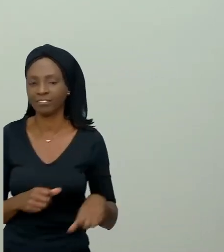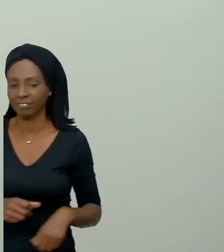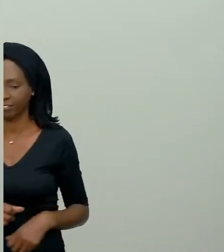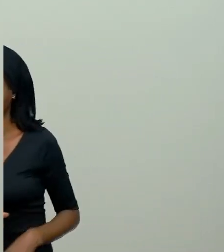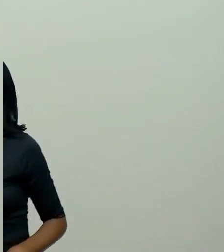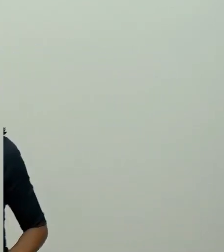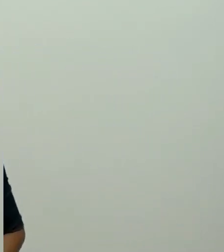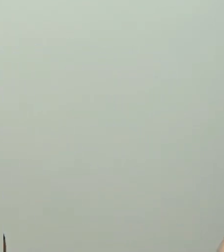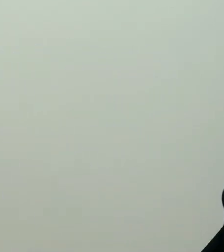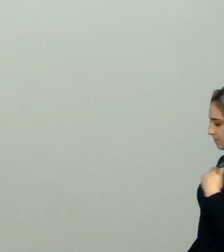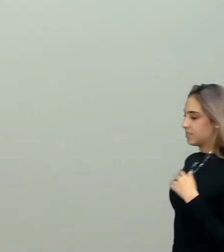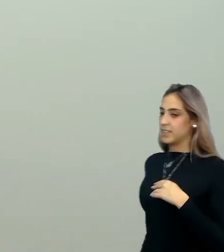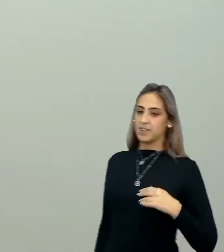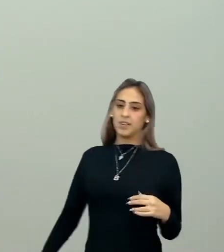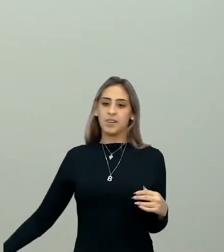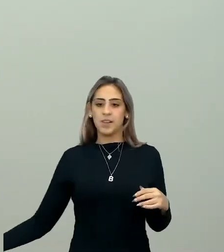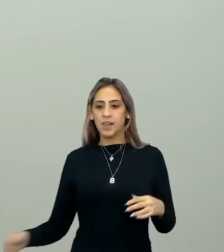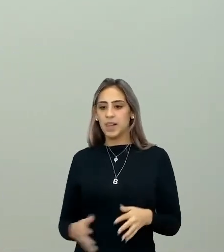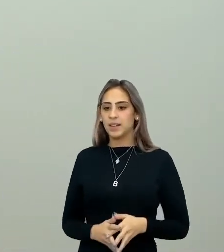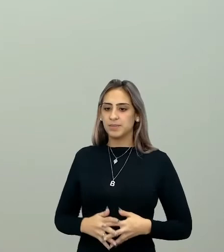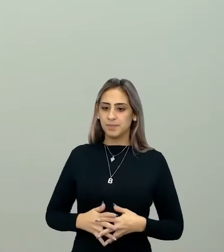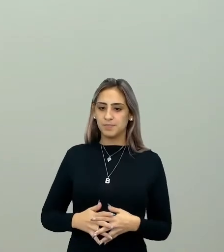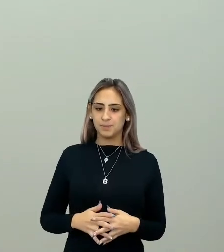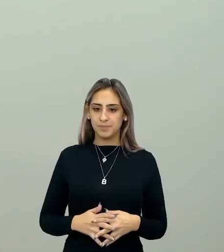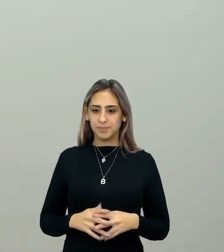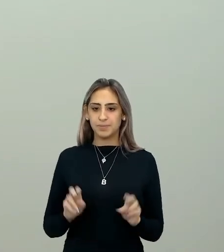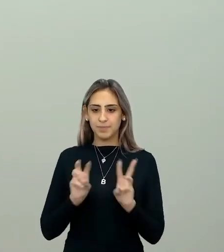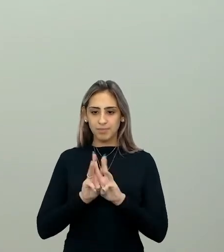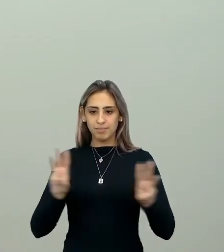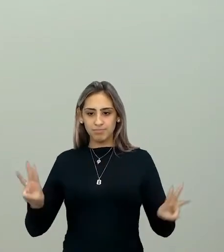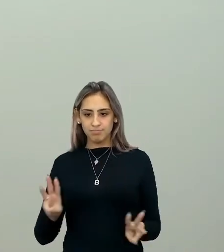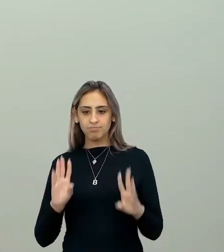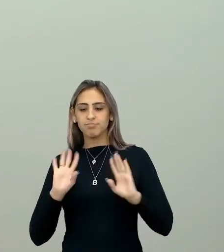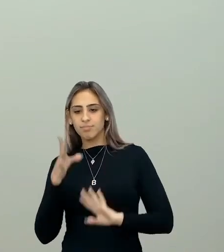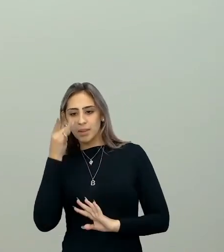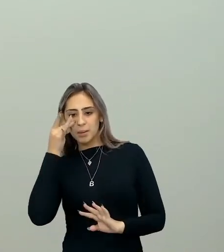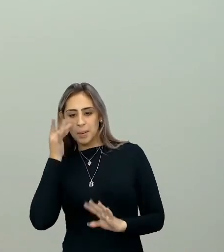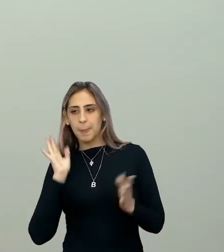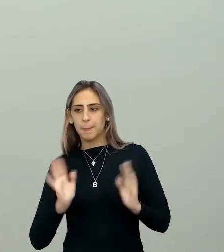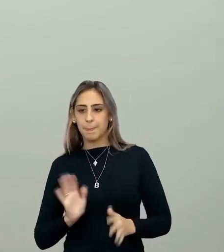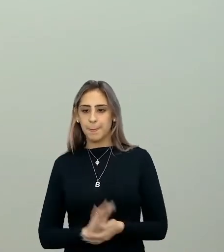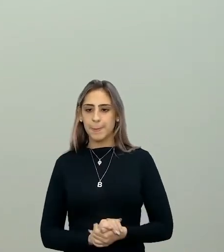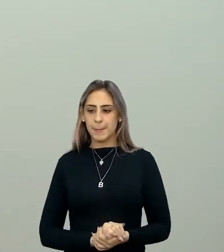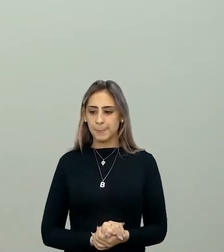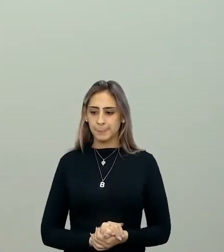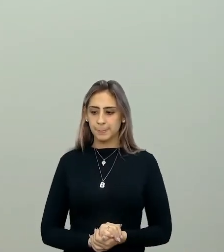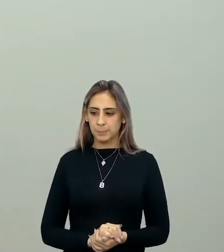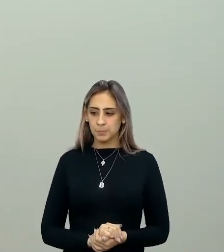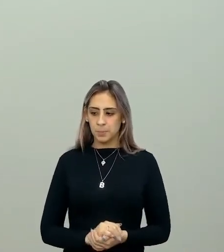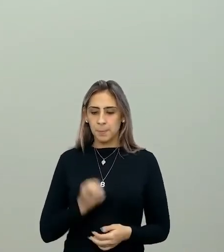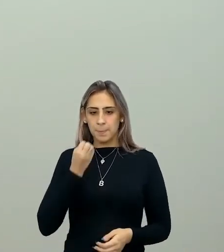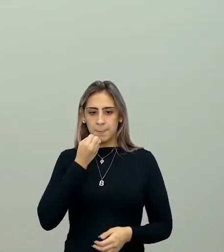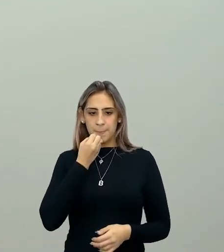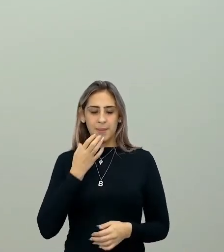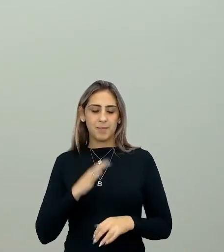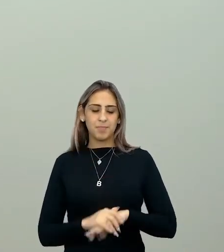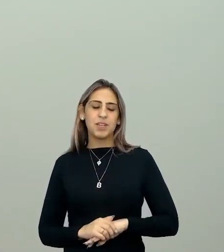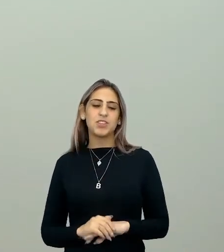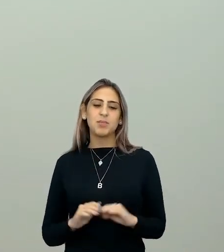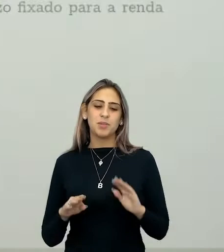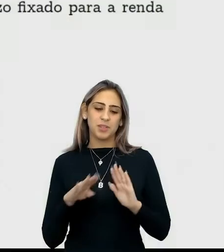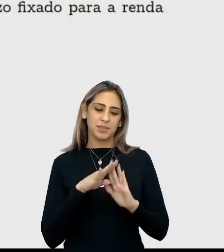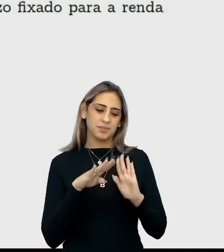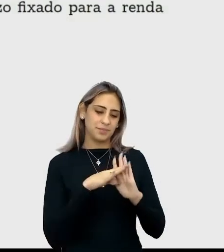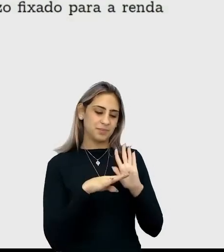tela aqui no site Matemática Essencial, o uso comum aí para essa fórmula, a gente